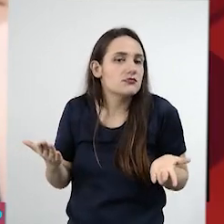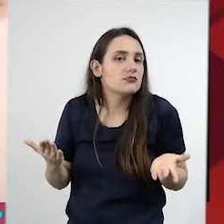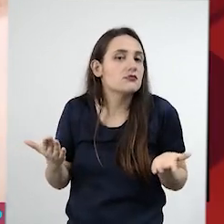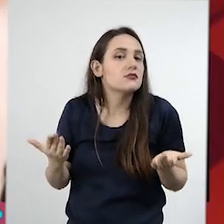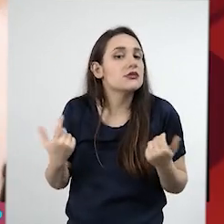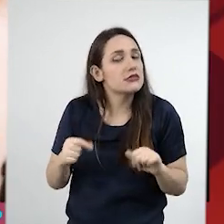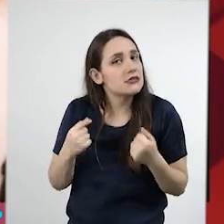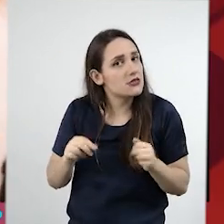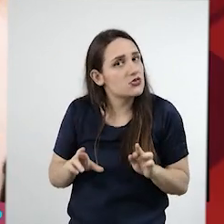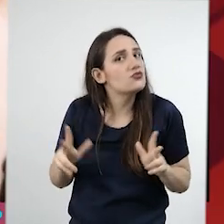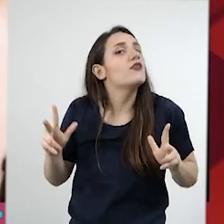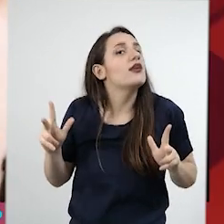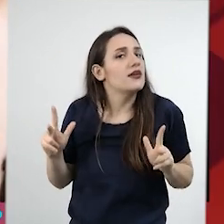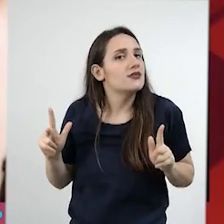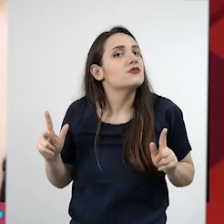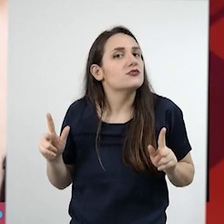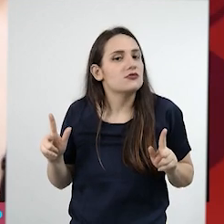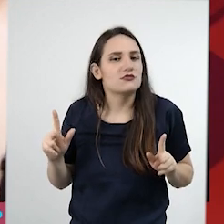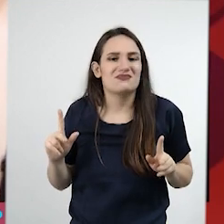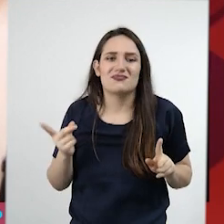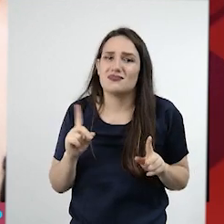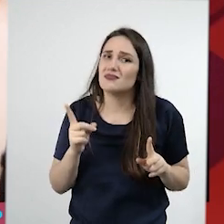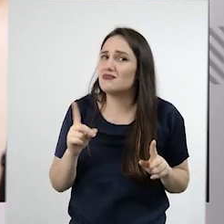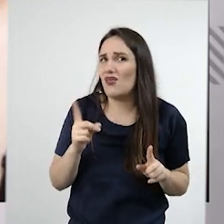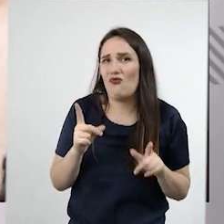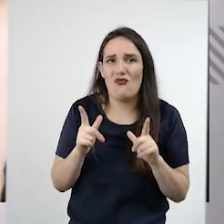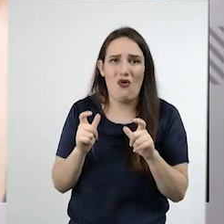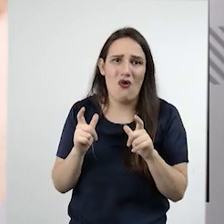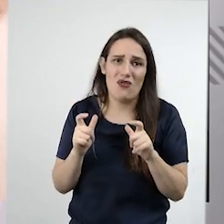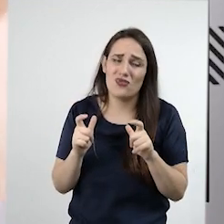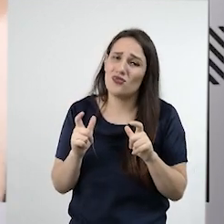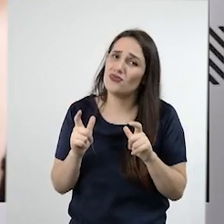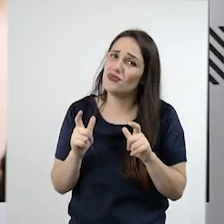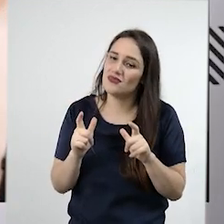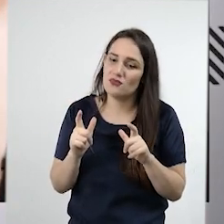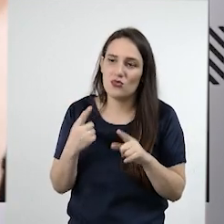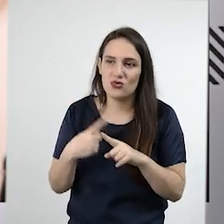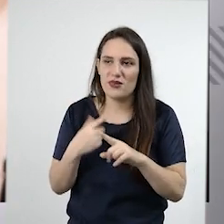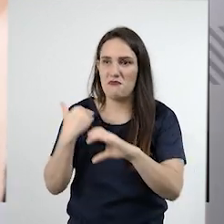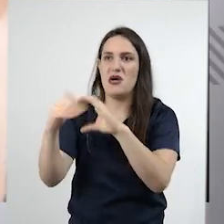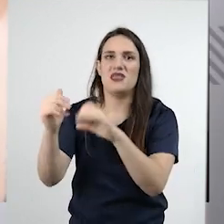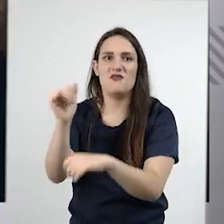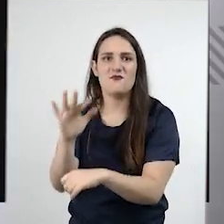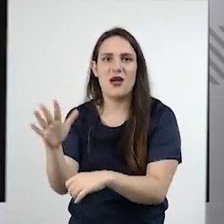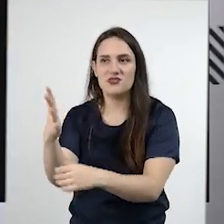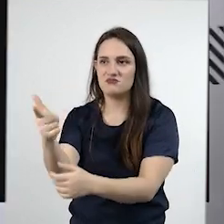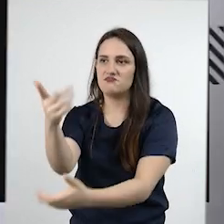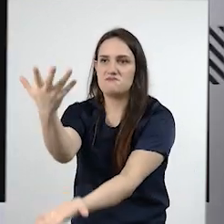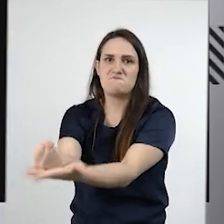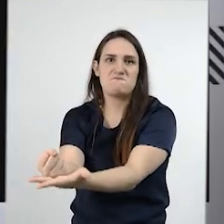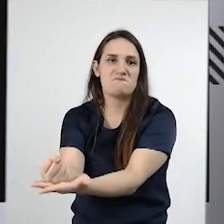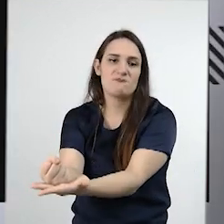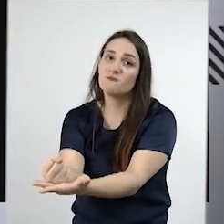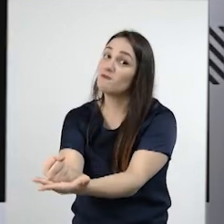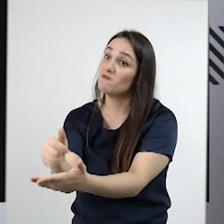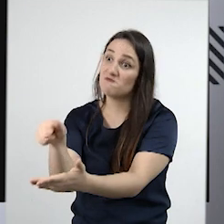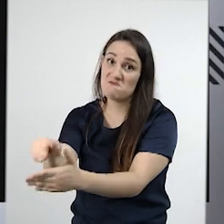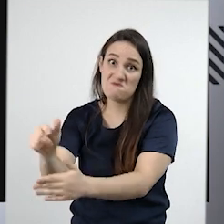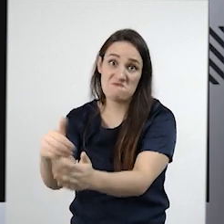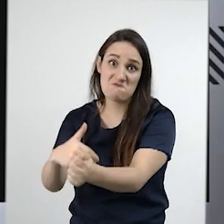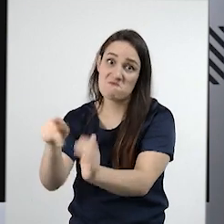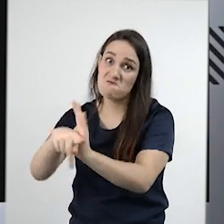maneira, né? Que não para poder deixar o arquivo para o outro, enfim. Porque tudo